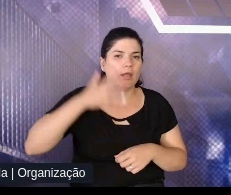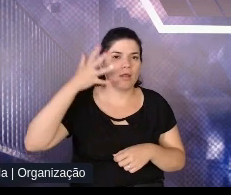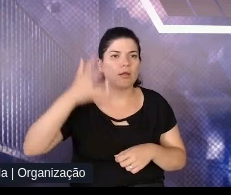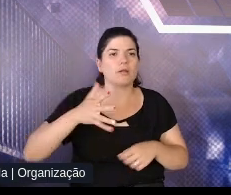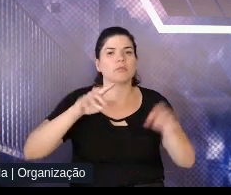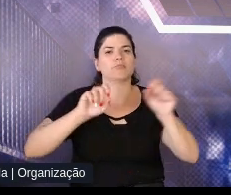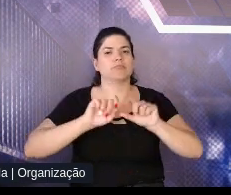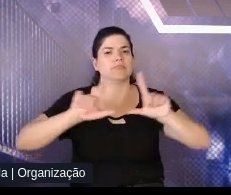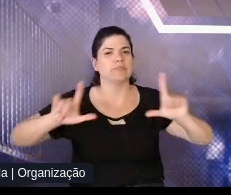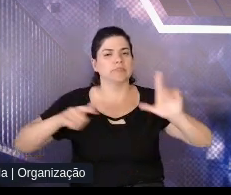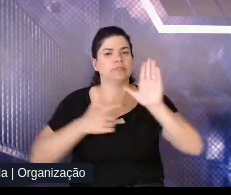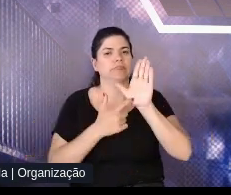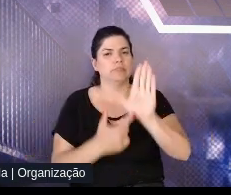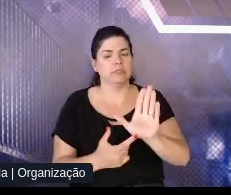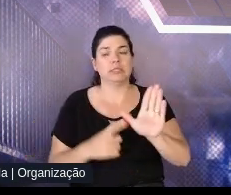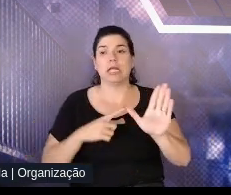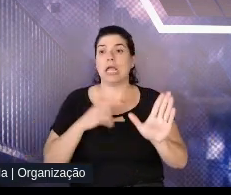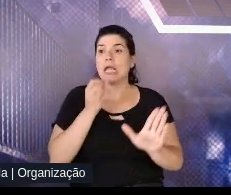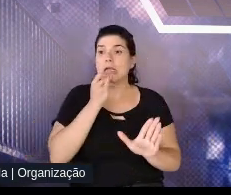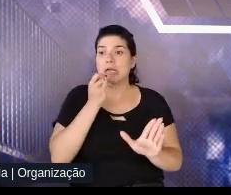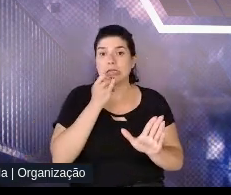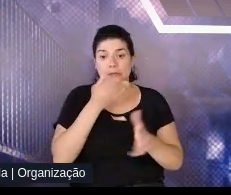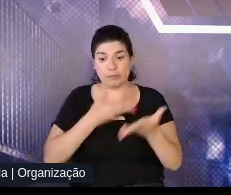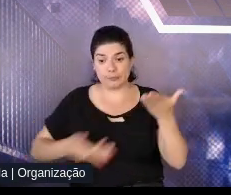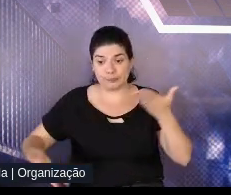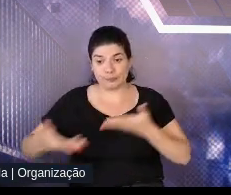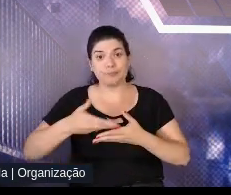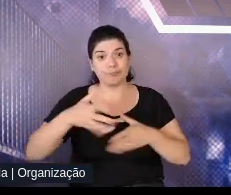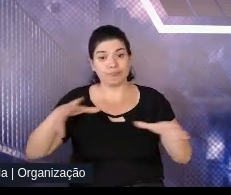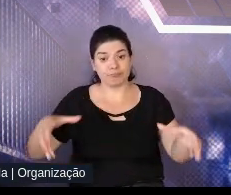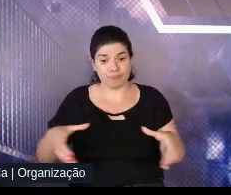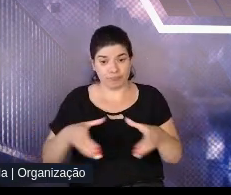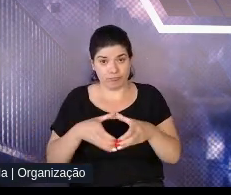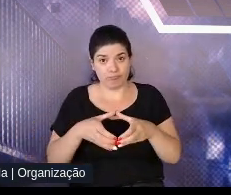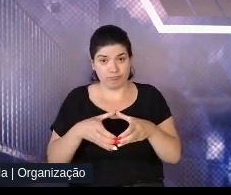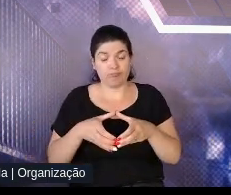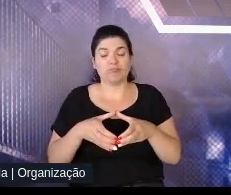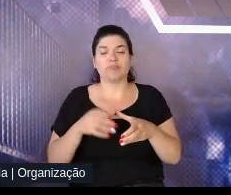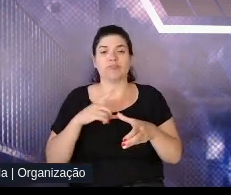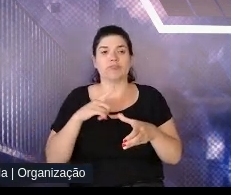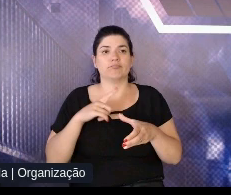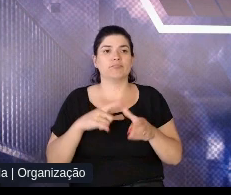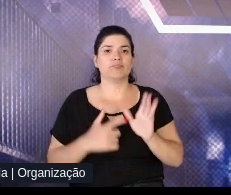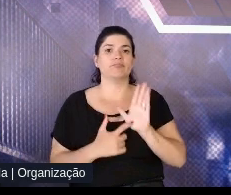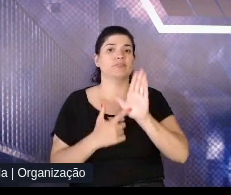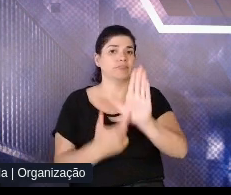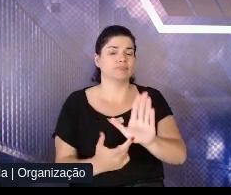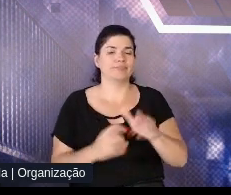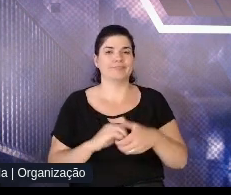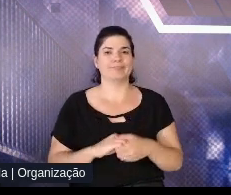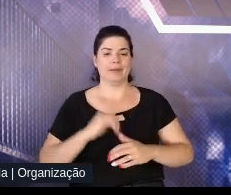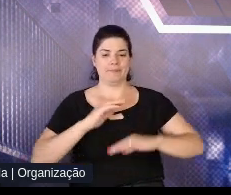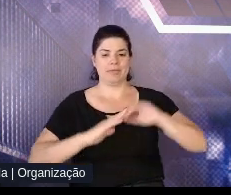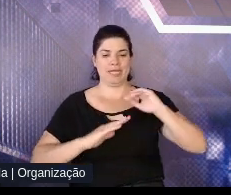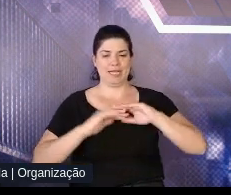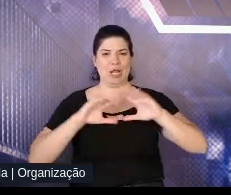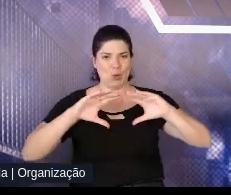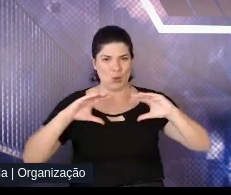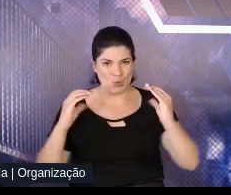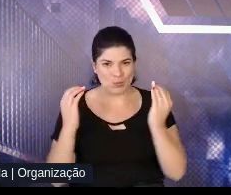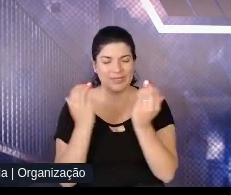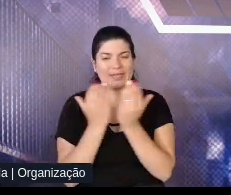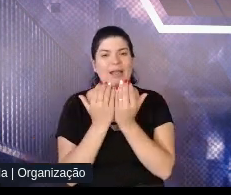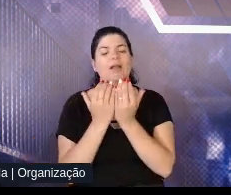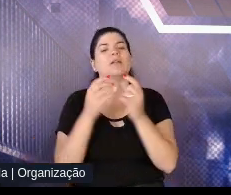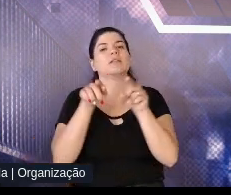trazendo, né, exemplos entre a gente mesmo ou entre outros times. Nós temos ações em comunidade, e a universidade presente seria o